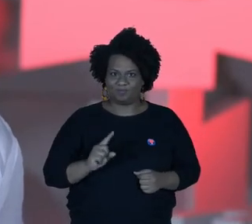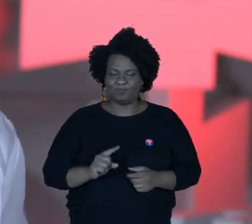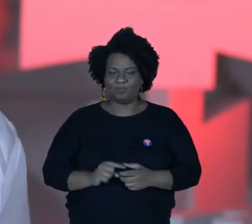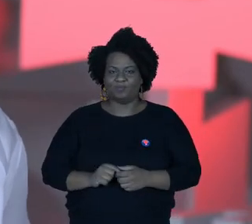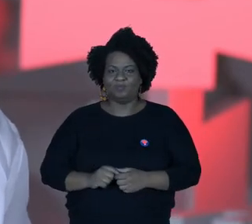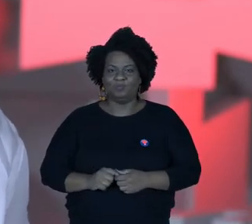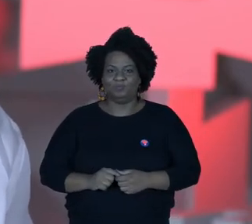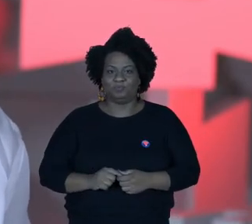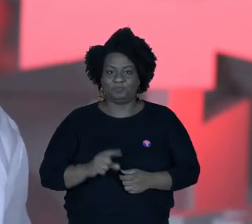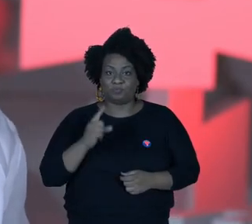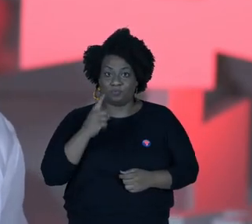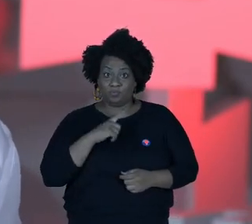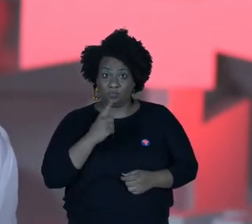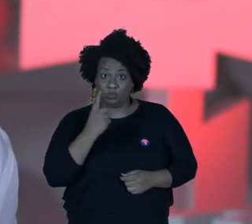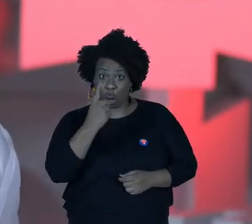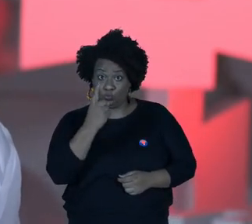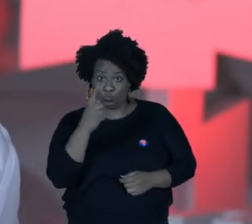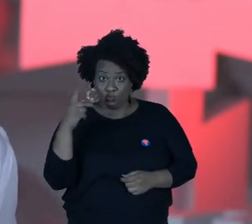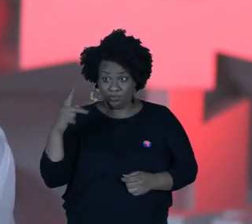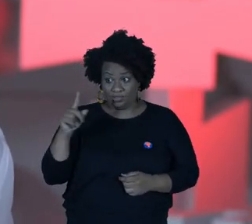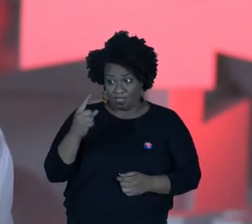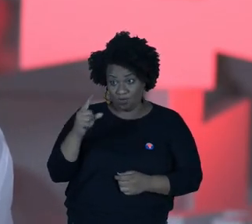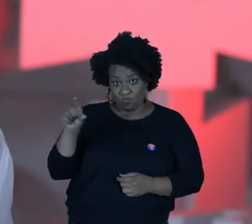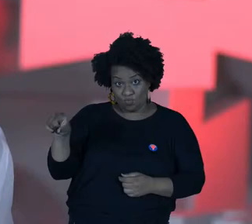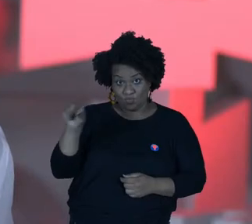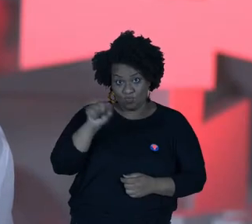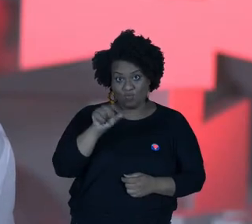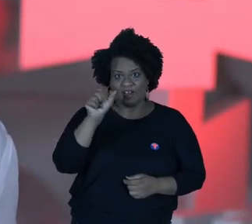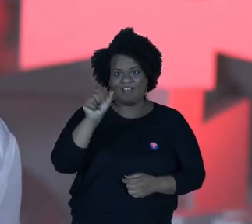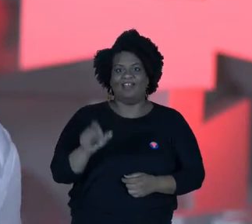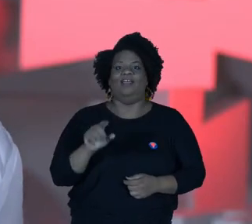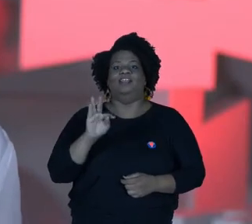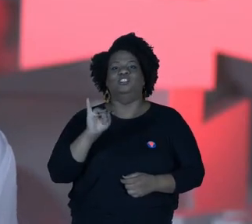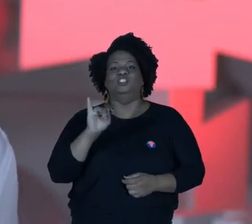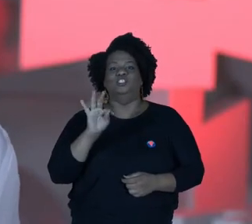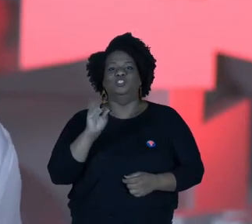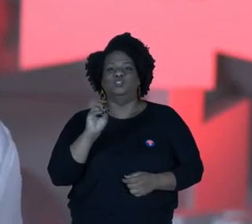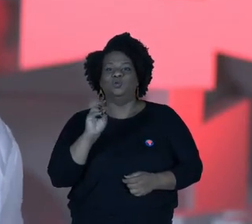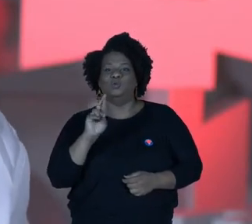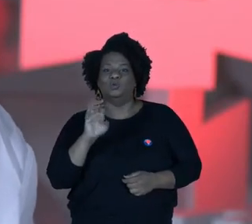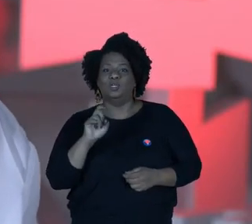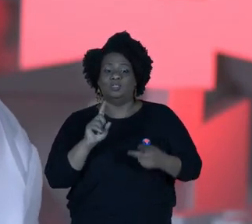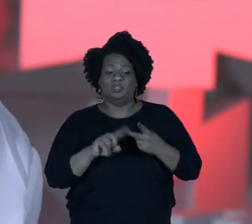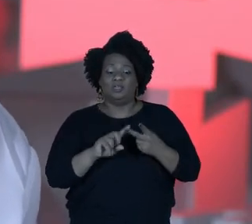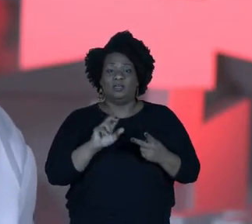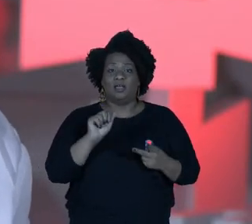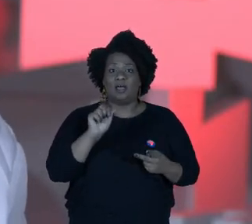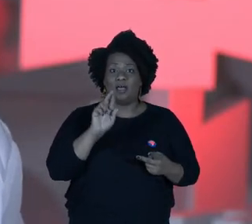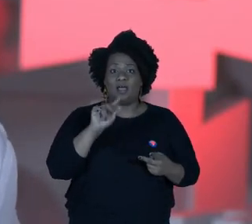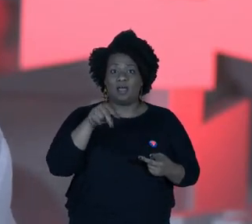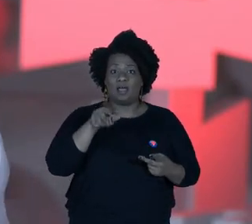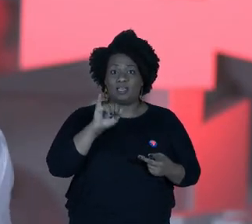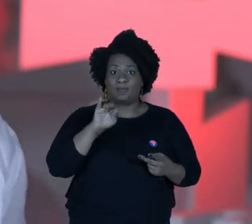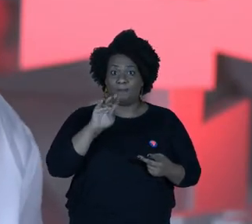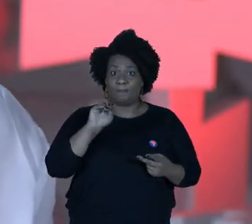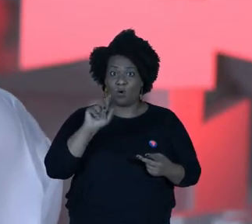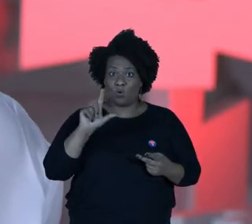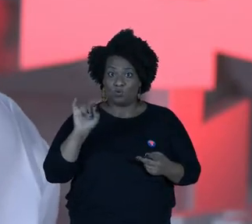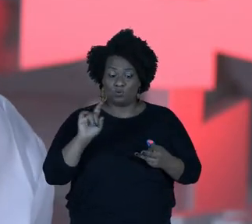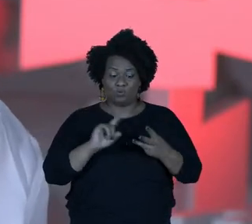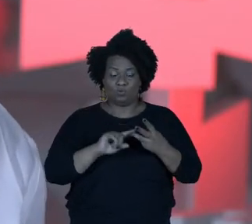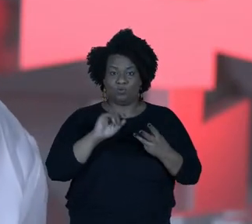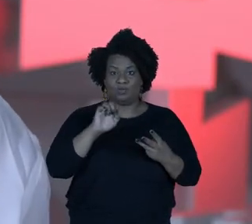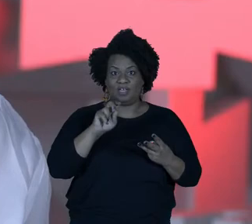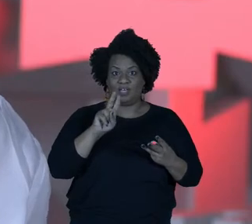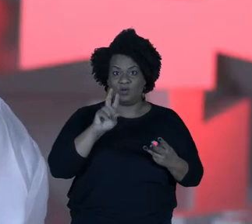E um deles, né, é o Tintoretto. Você tem o Arquimboldo, você tem El